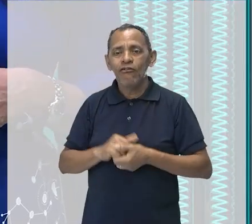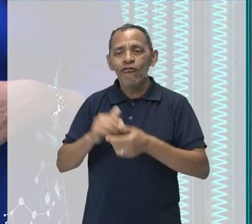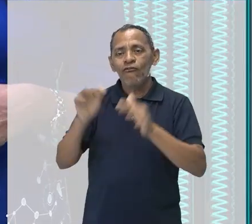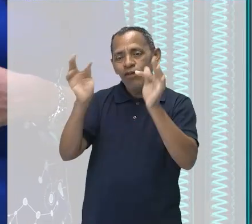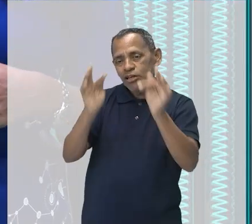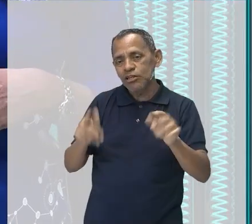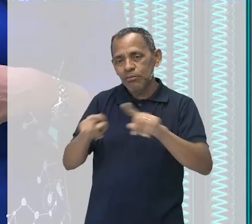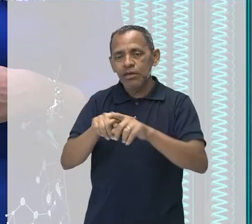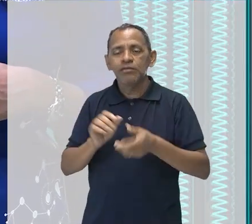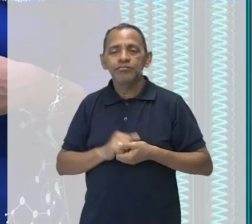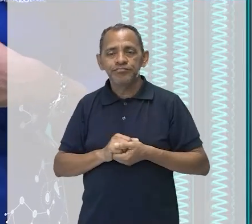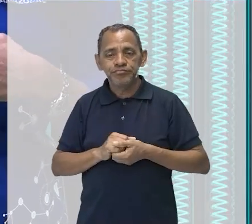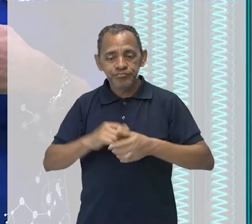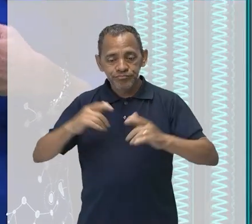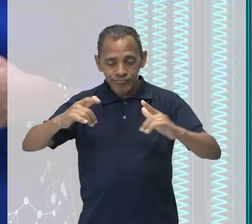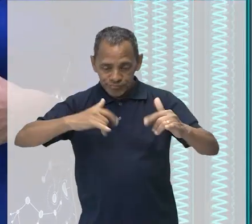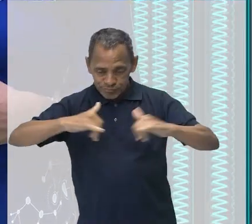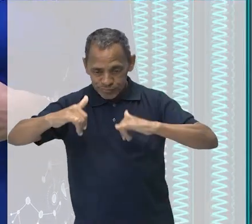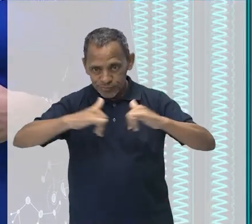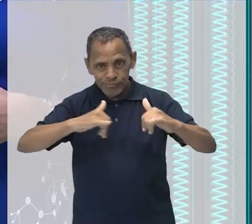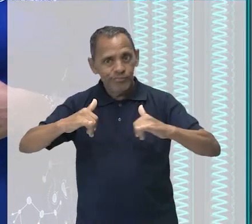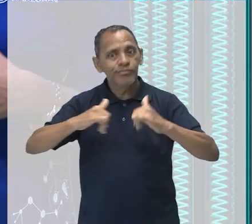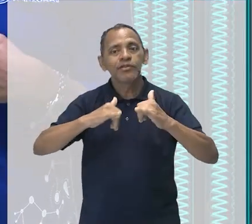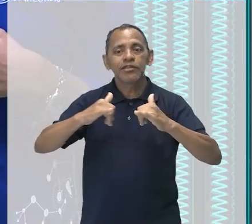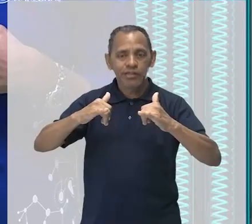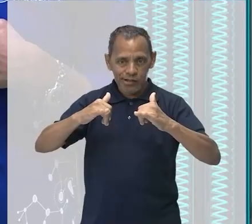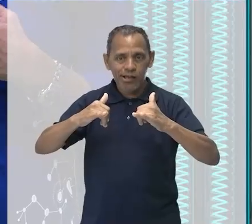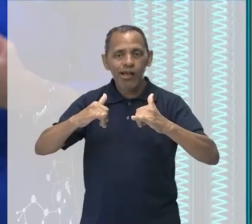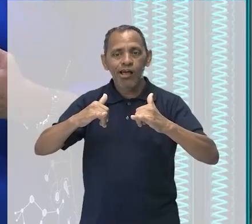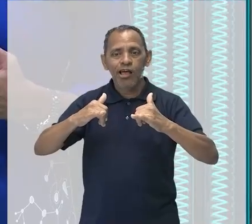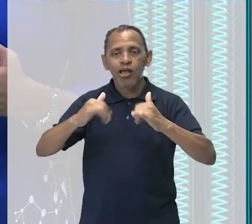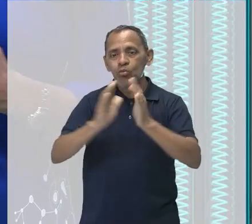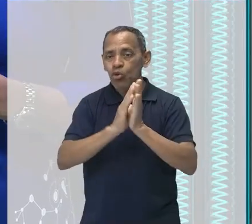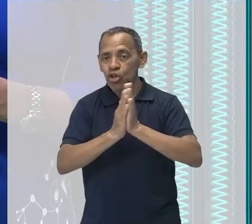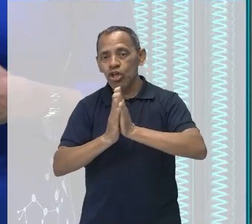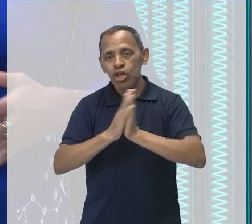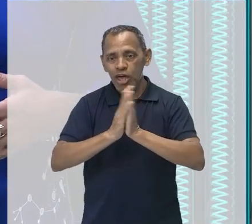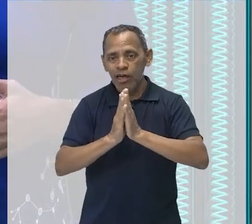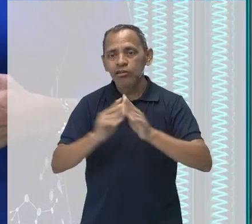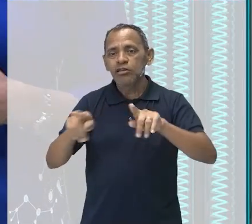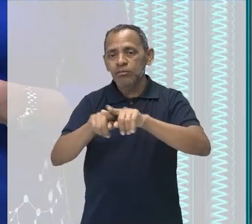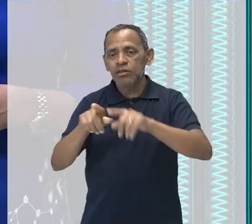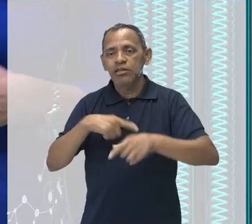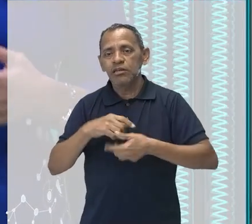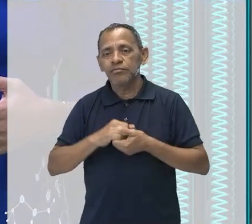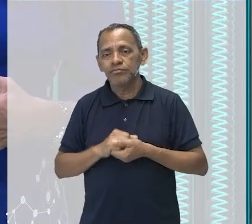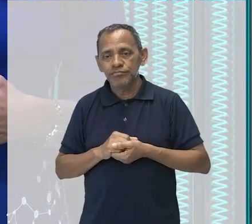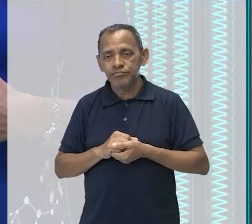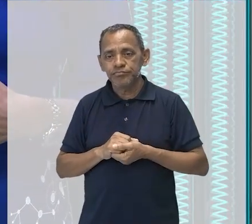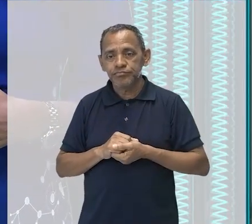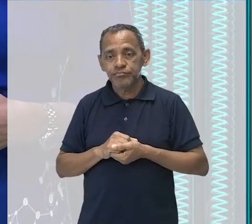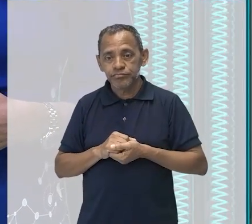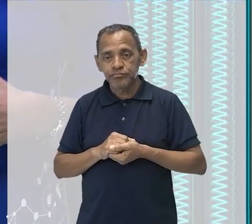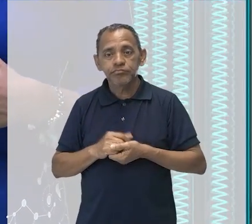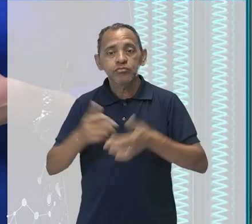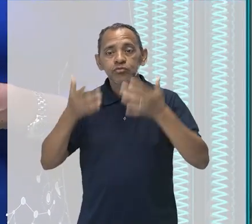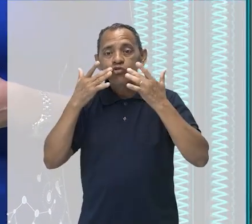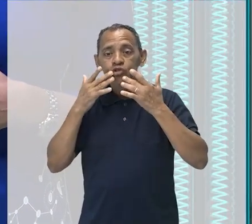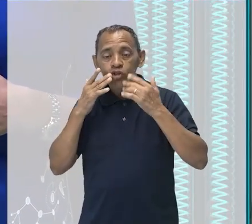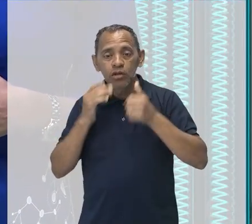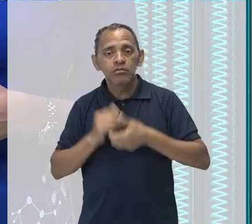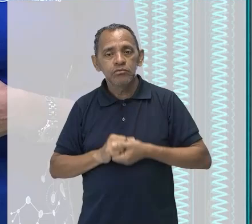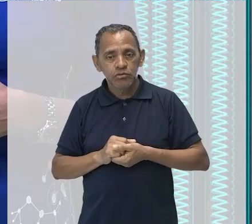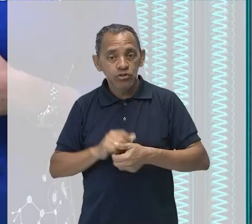certo? E o teatro de bonecos também, que sempre teve em todas as épocas, certo? E o teatro moderno é o